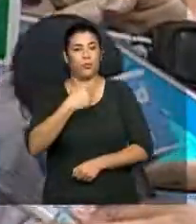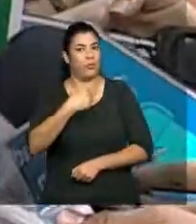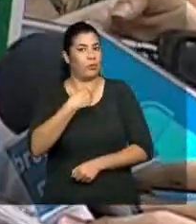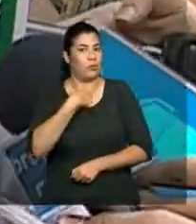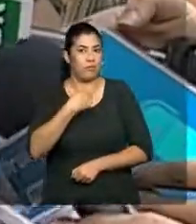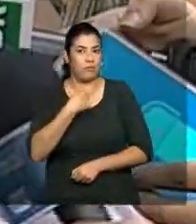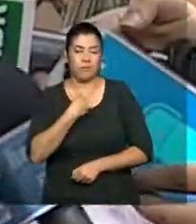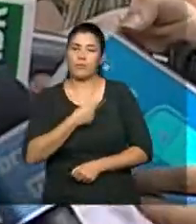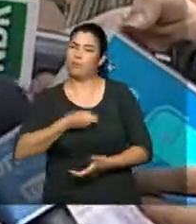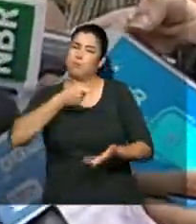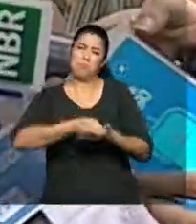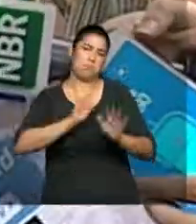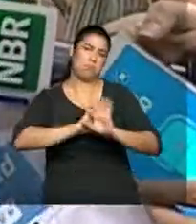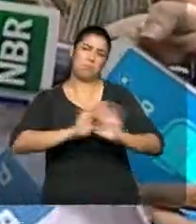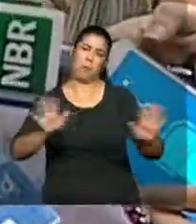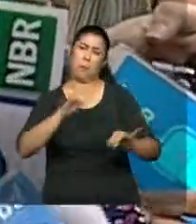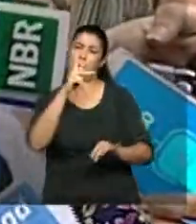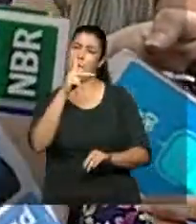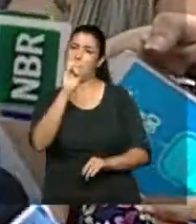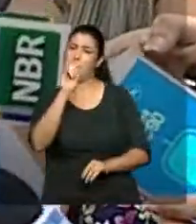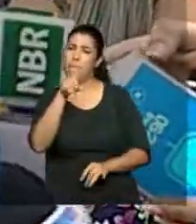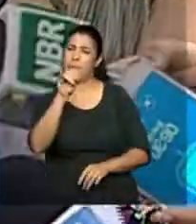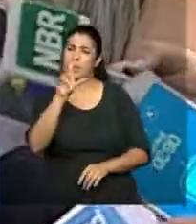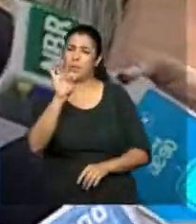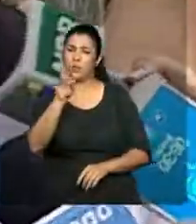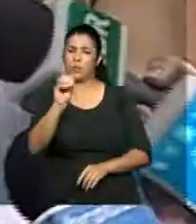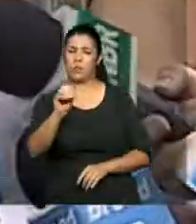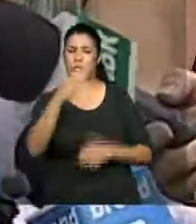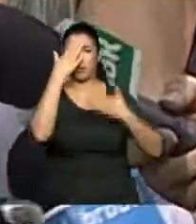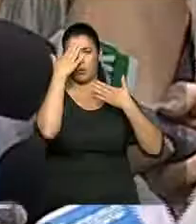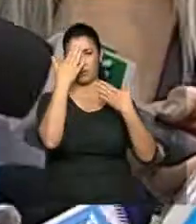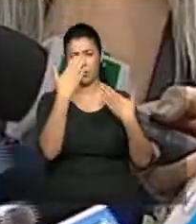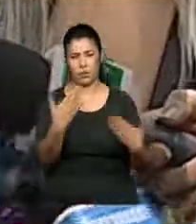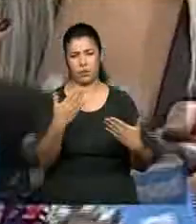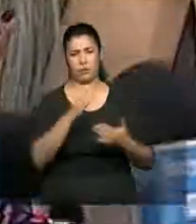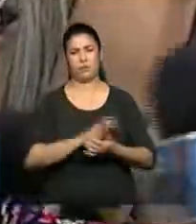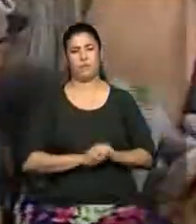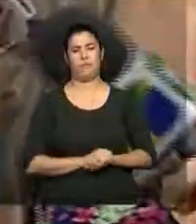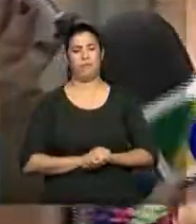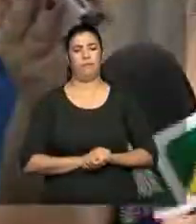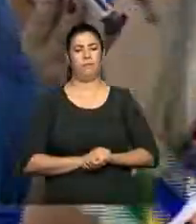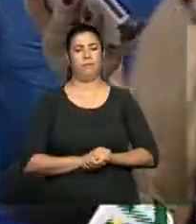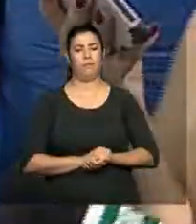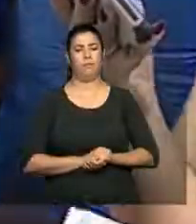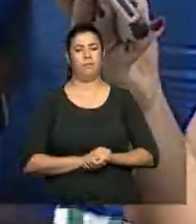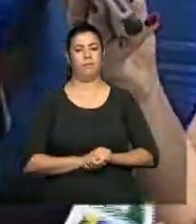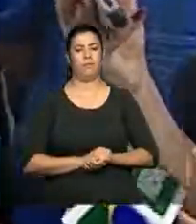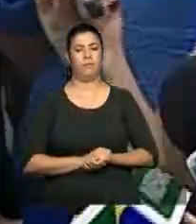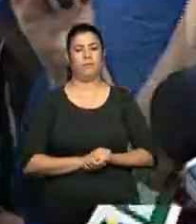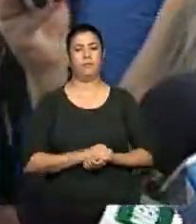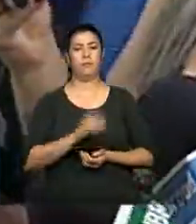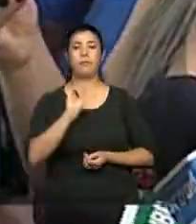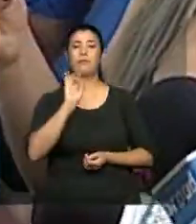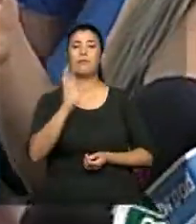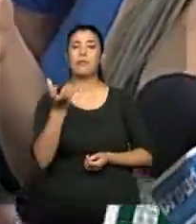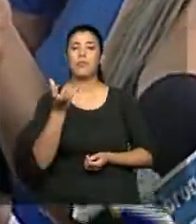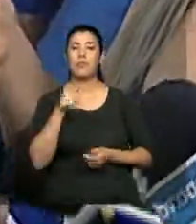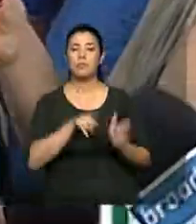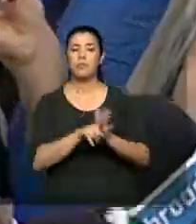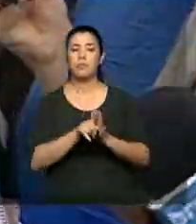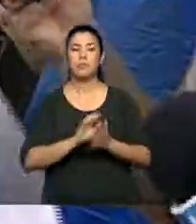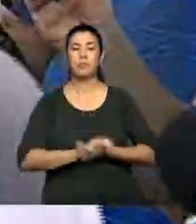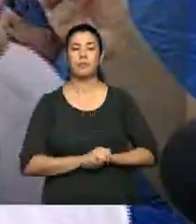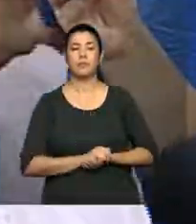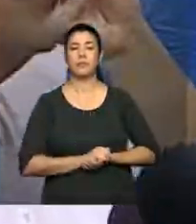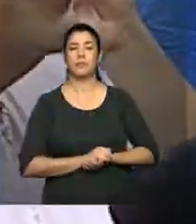Pizzolatto, gente, não insistam. Mas só é sobre essa questão. Não insistam. Gente, muito obrigada. Mais alguma pergunta? Tá? Mais alguma pergunta sobre o...